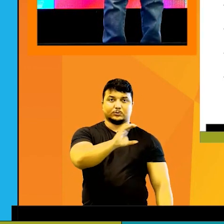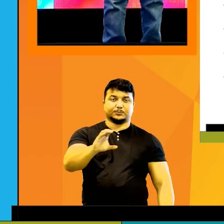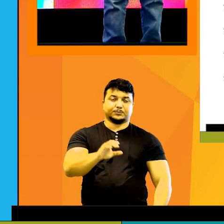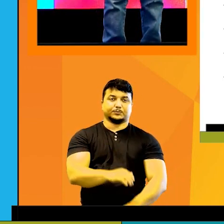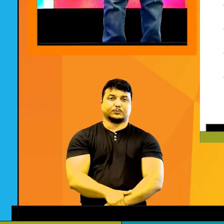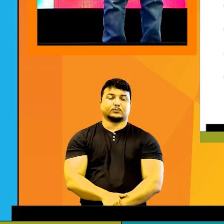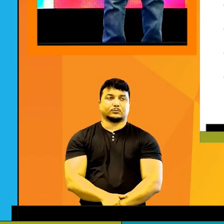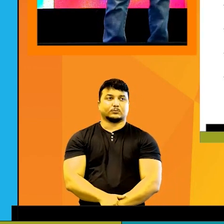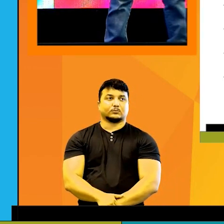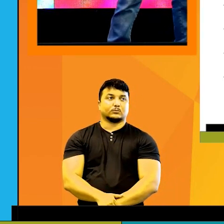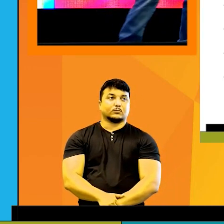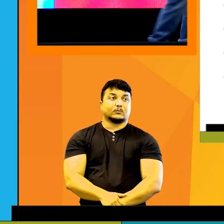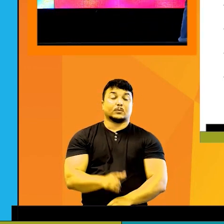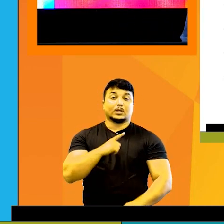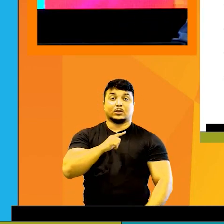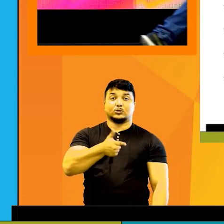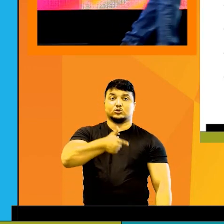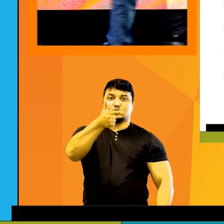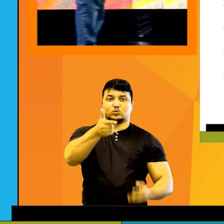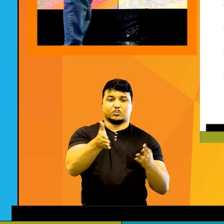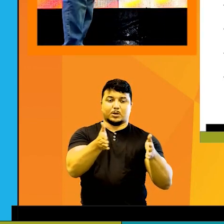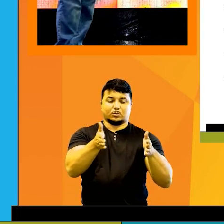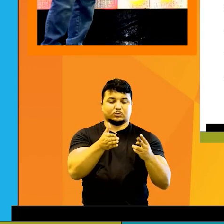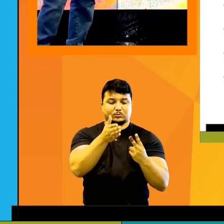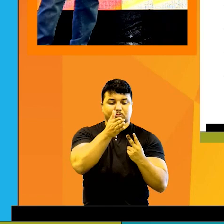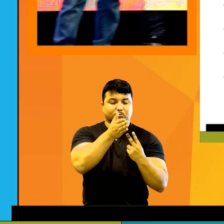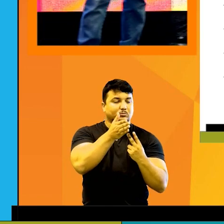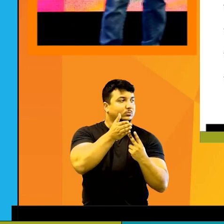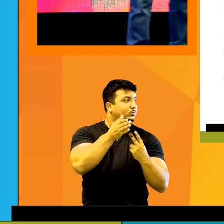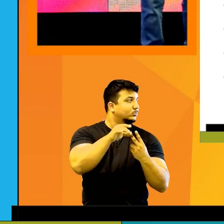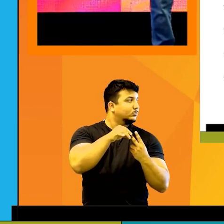Agora, a segunda geração,